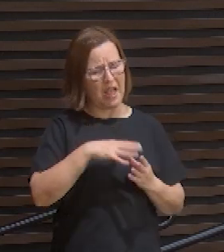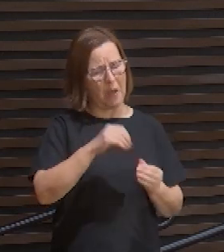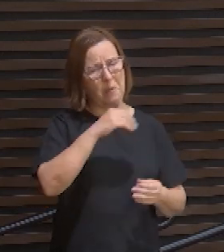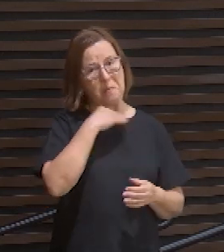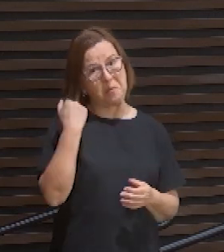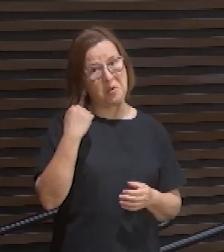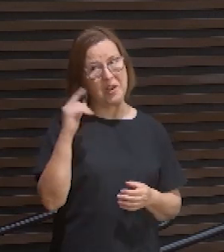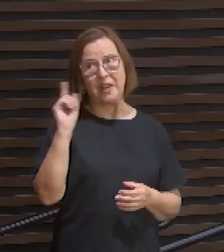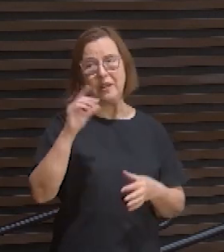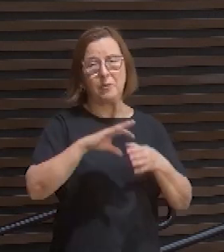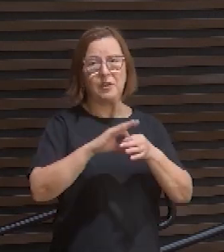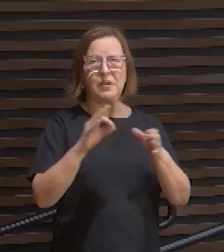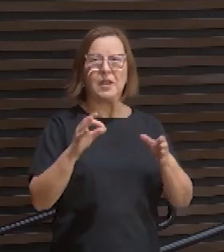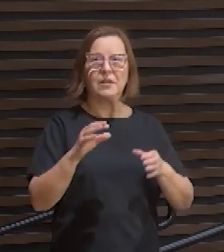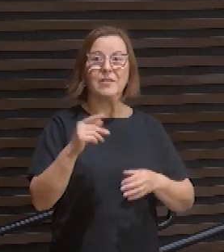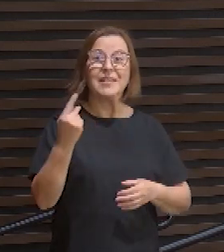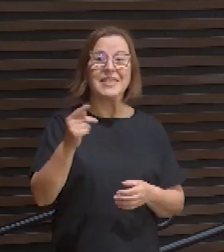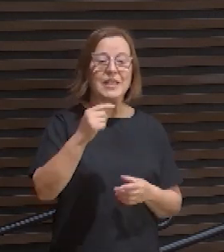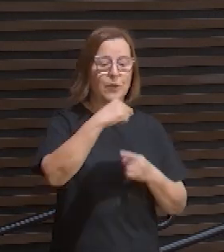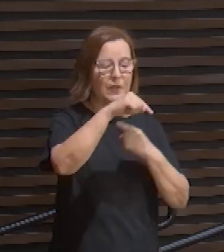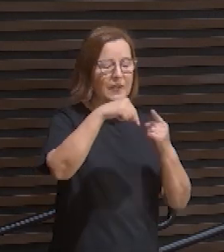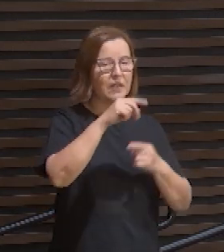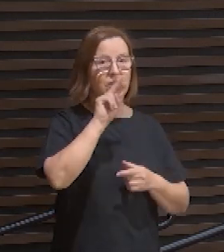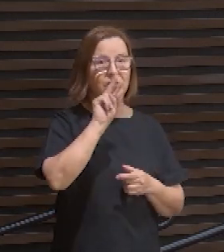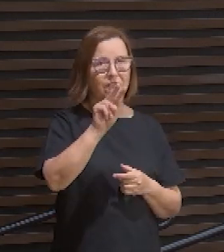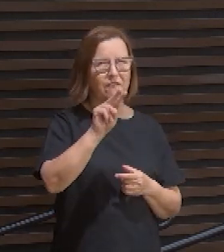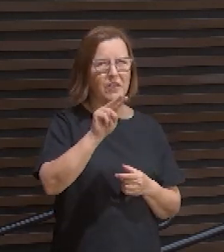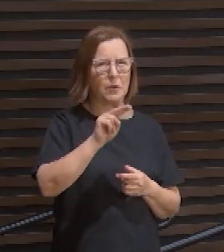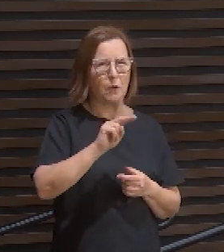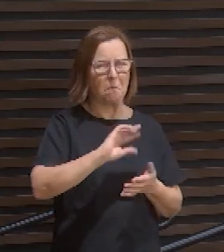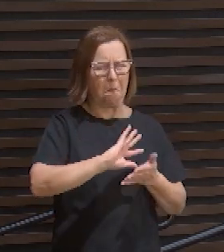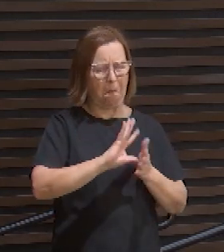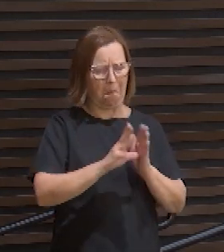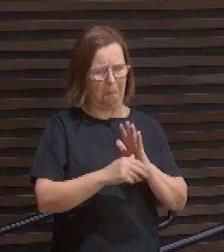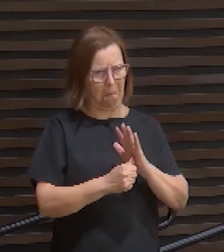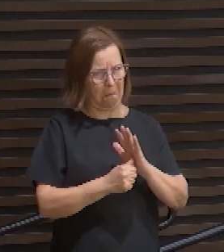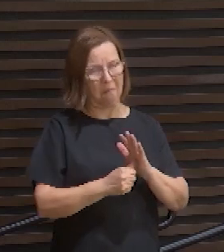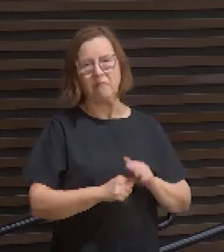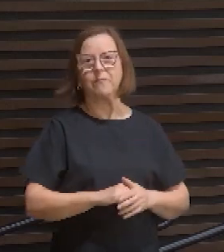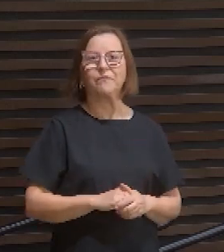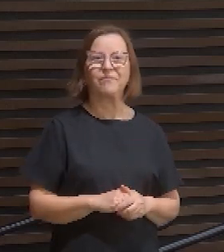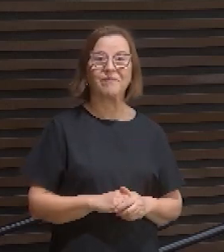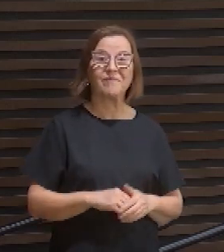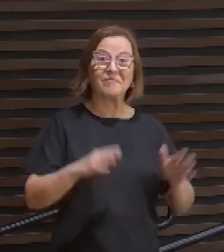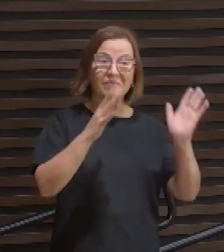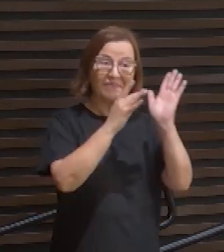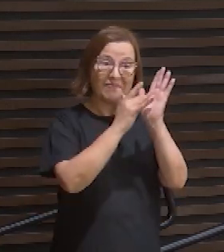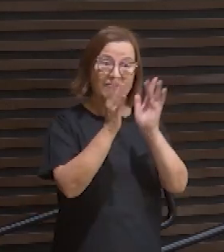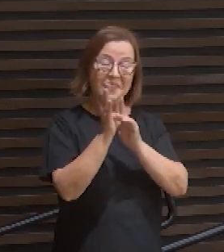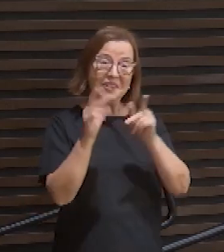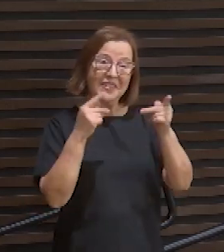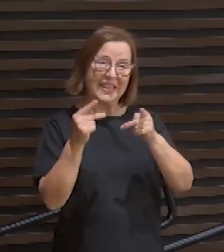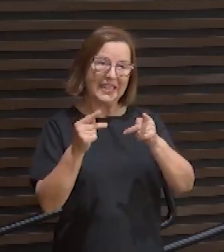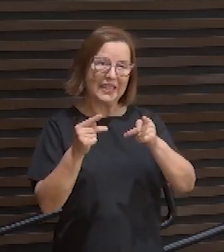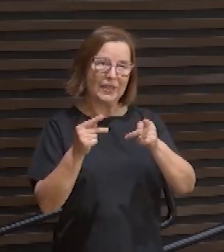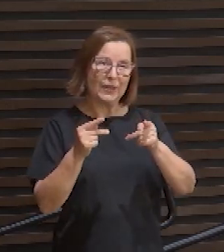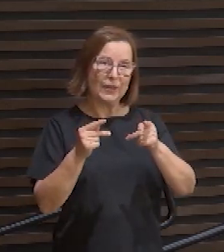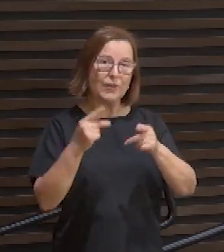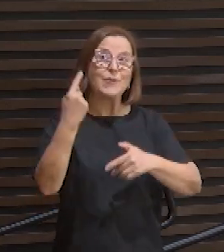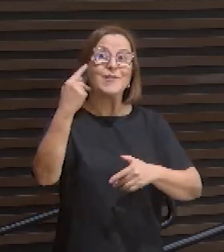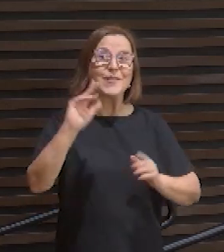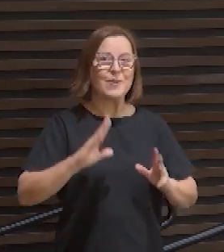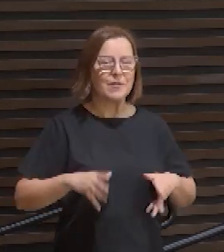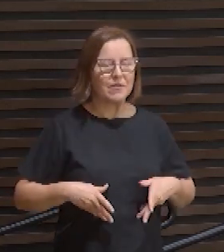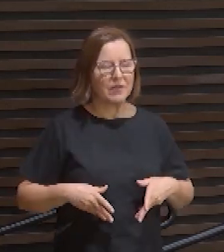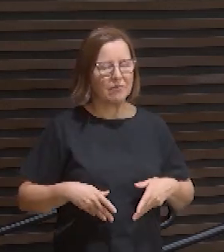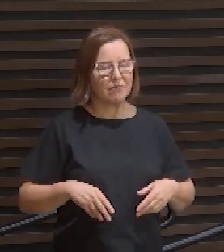teu santo veja corrupção. Jesus falando aqui que o corpo dele iria repousar seguro, mas